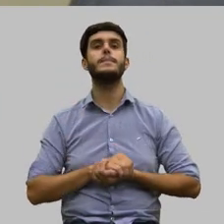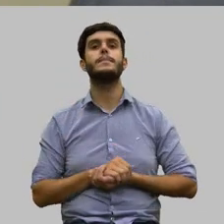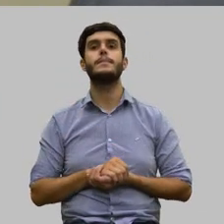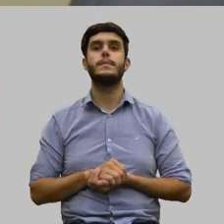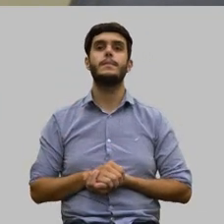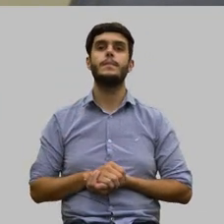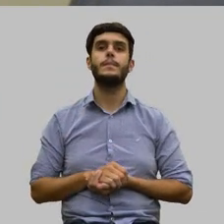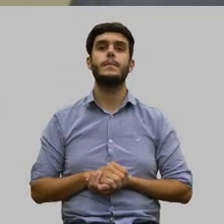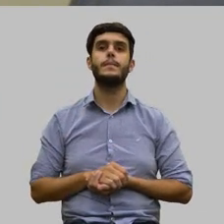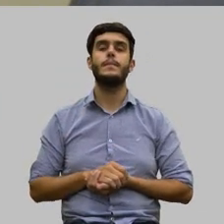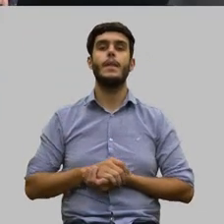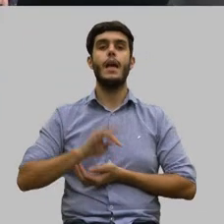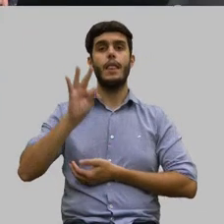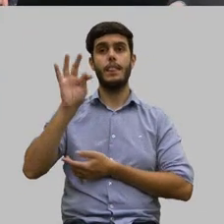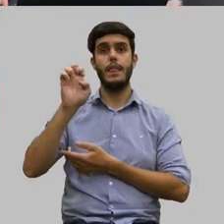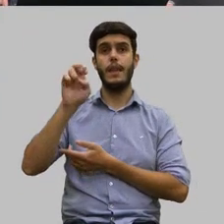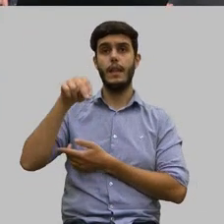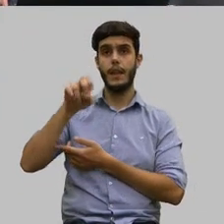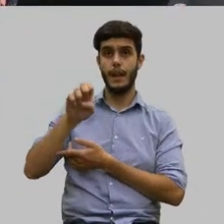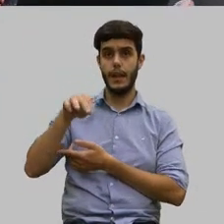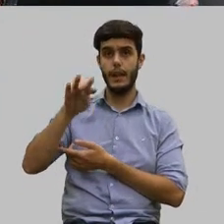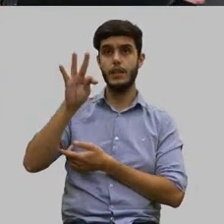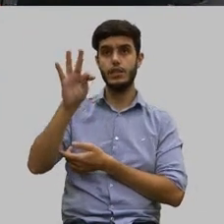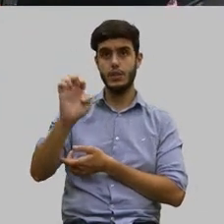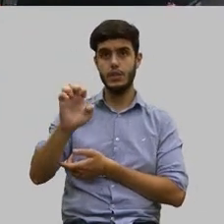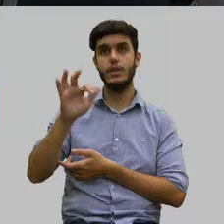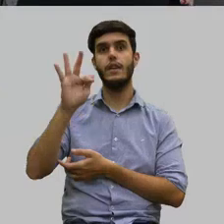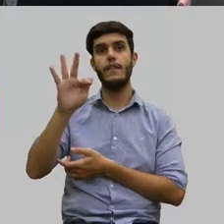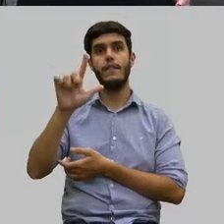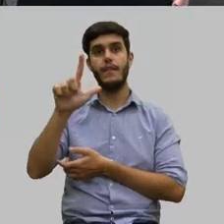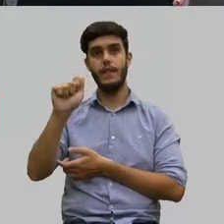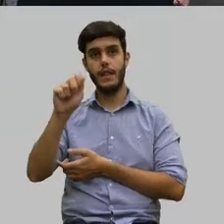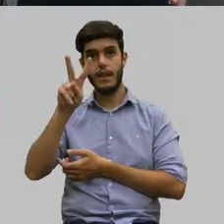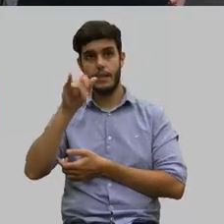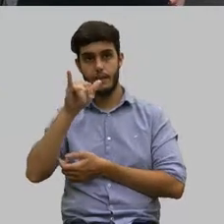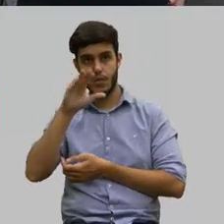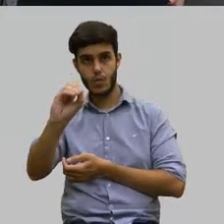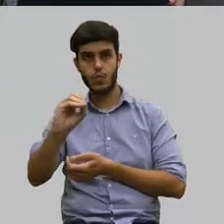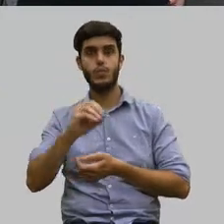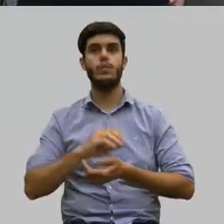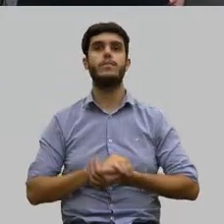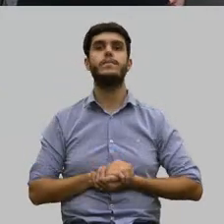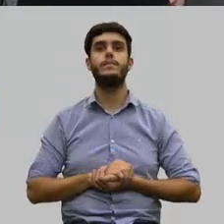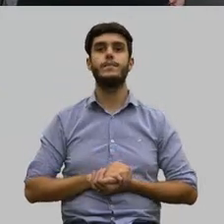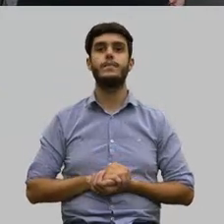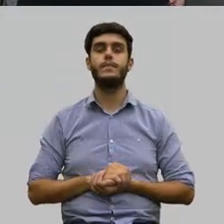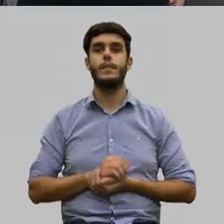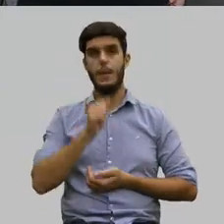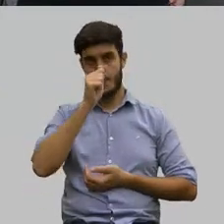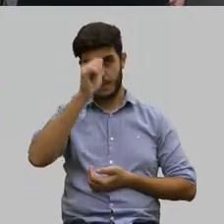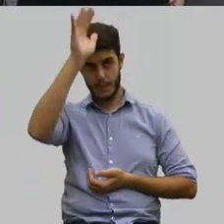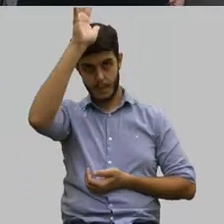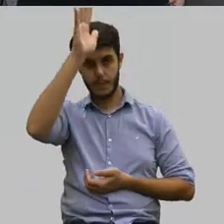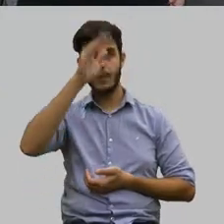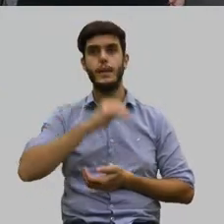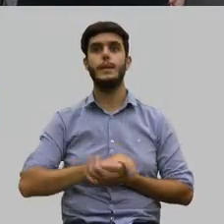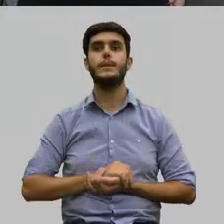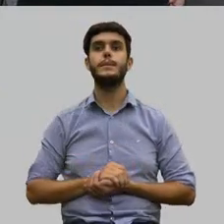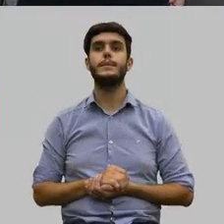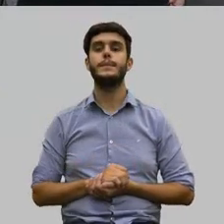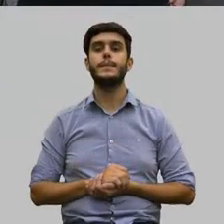do tenente BM Flávio de Oliveira Barbosa ajudante de ordens do Corpo de Bombeiros Militar